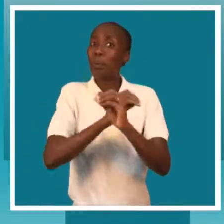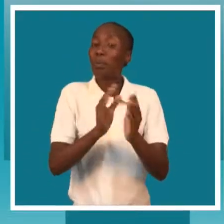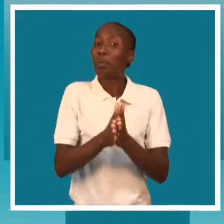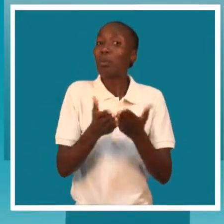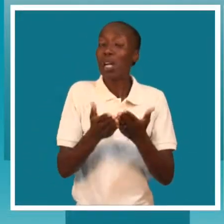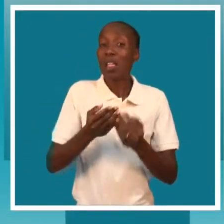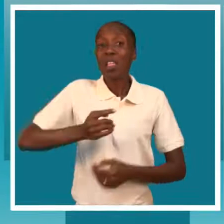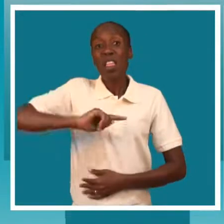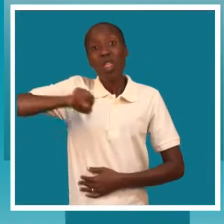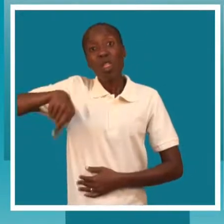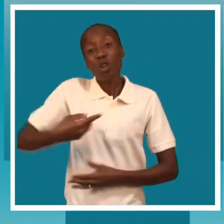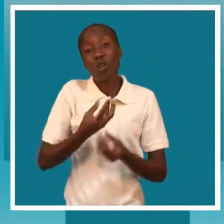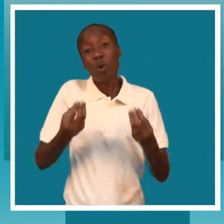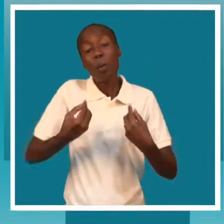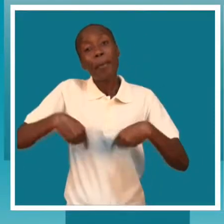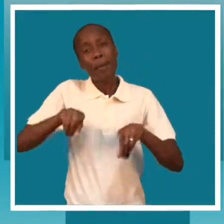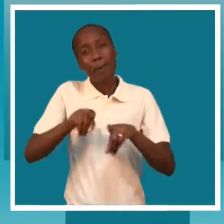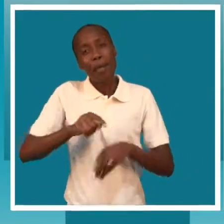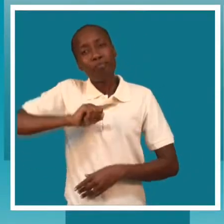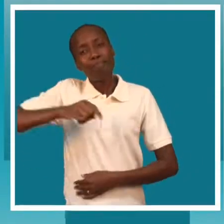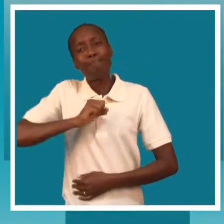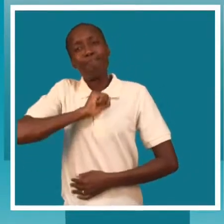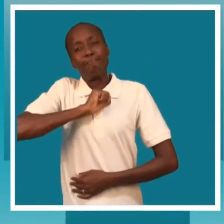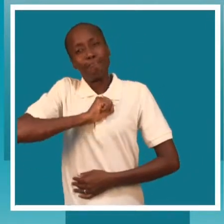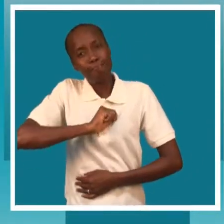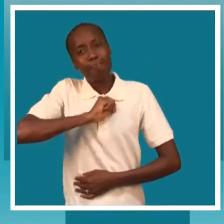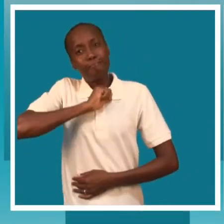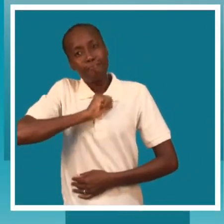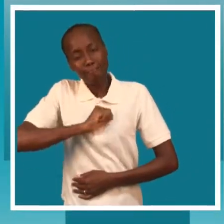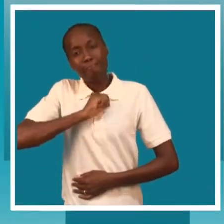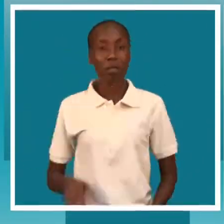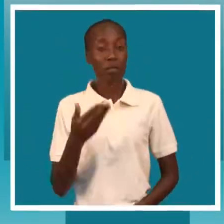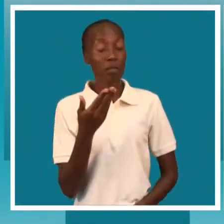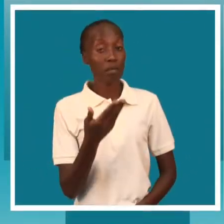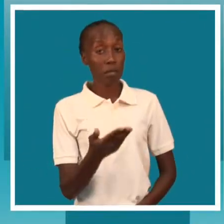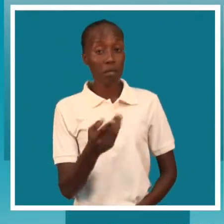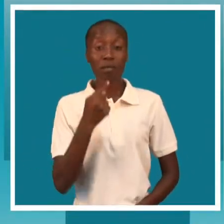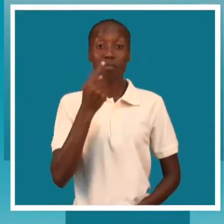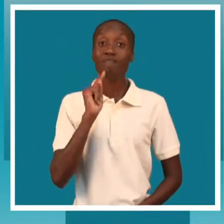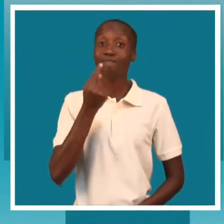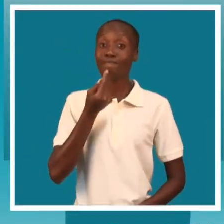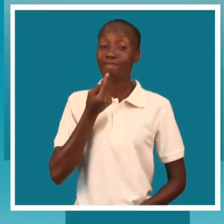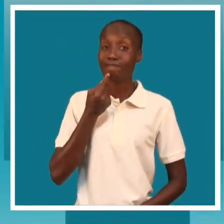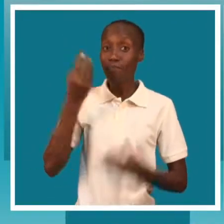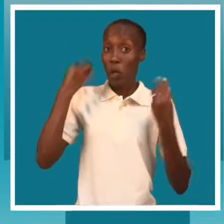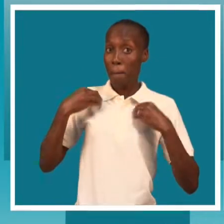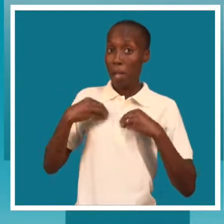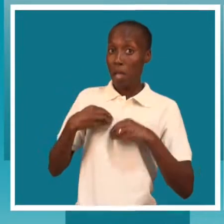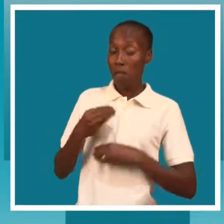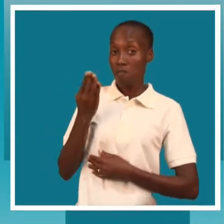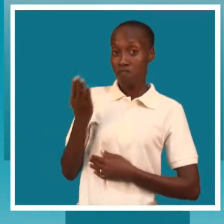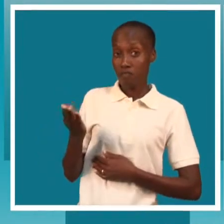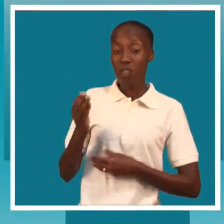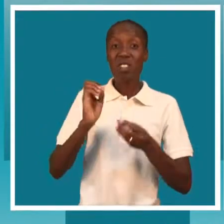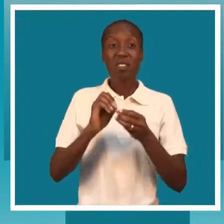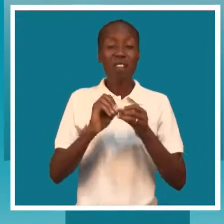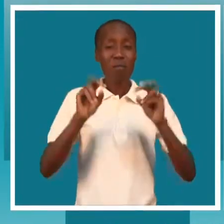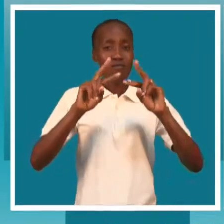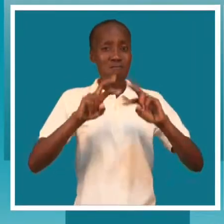Então nós, como nossos irmãos, conseguimos suportar. Demais até. Segundo Cleida Domingos, médica